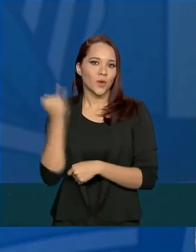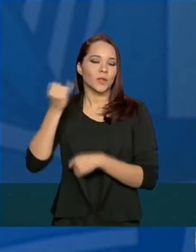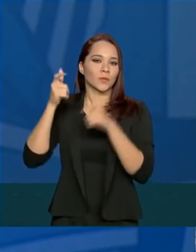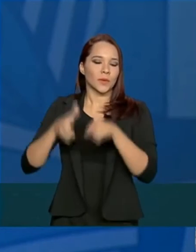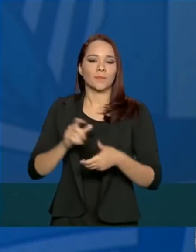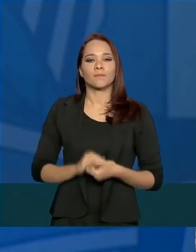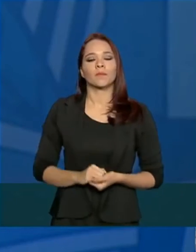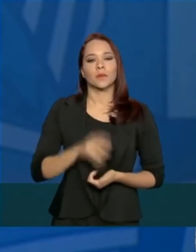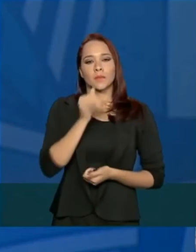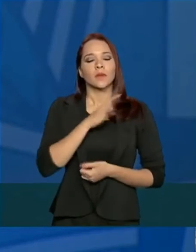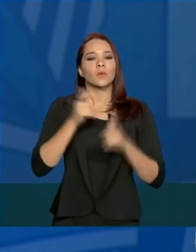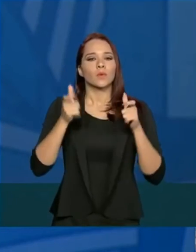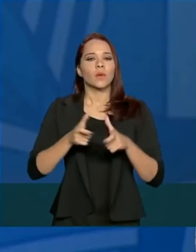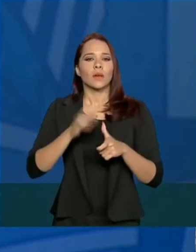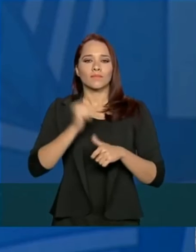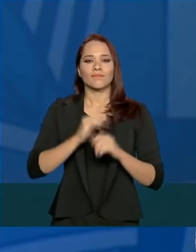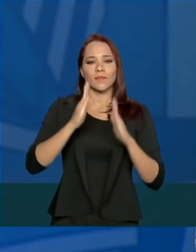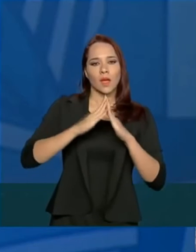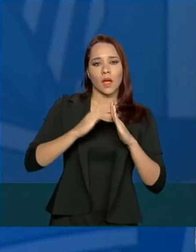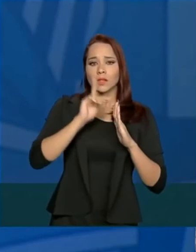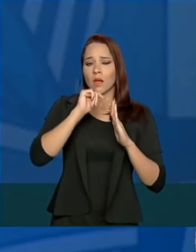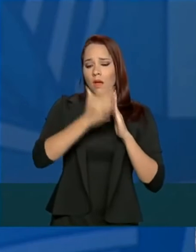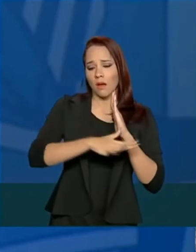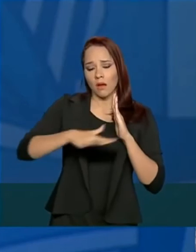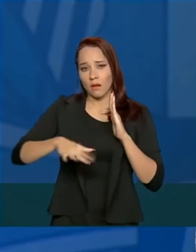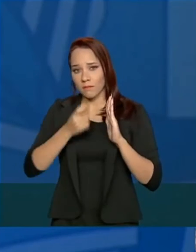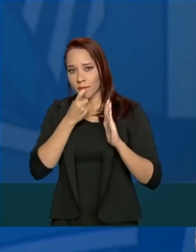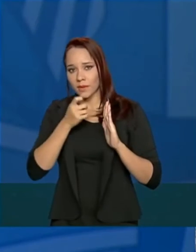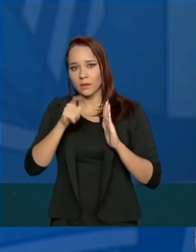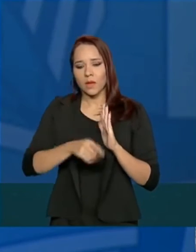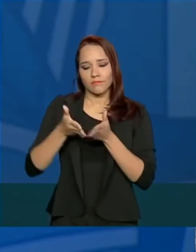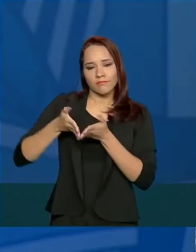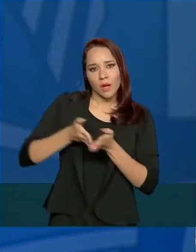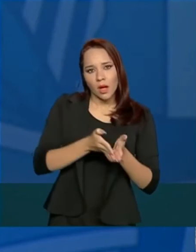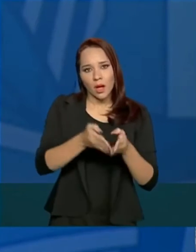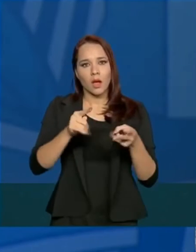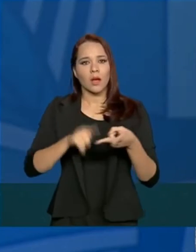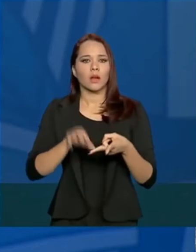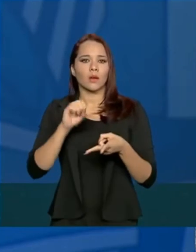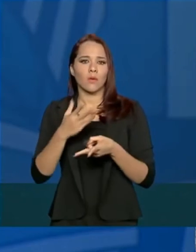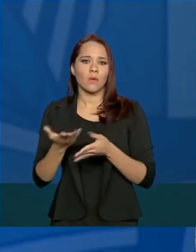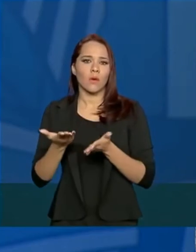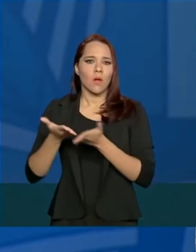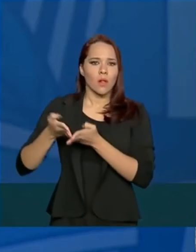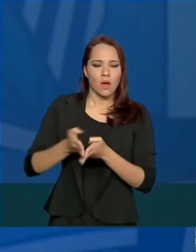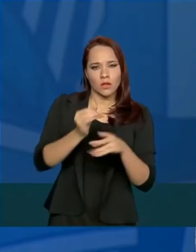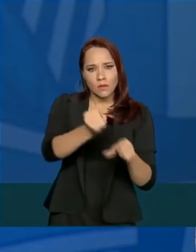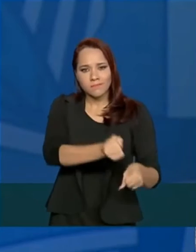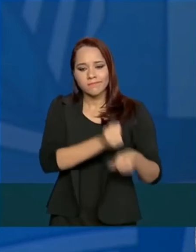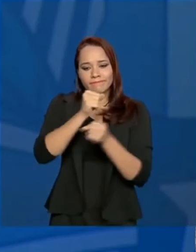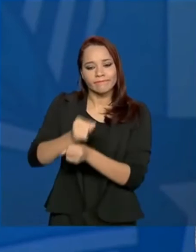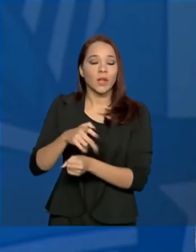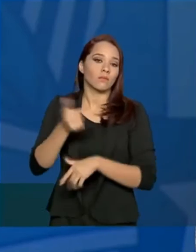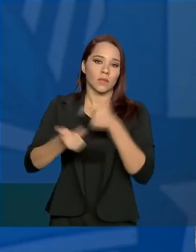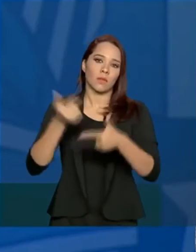Numa localidade que é essencialmente ribeirinha, o transporte de barcos, de voadeiras, de lanchas, ele é uma